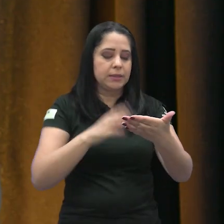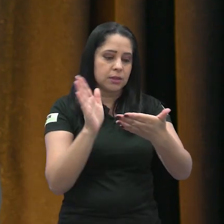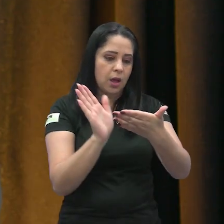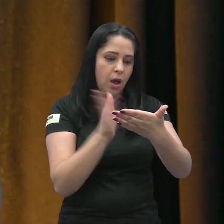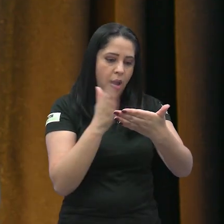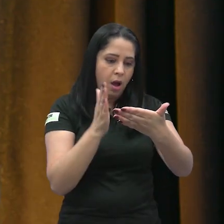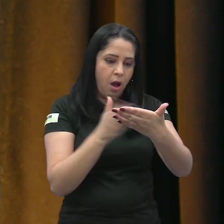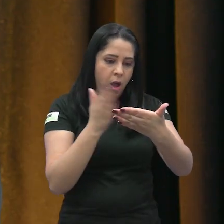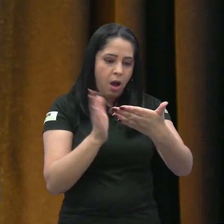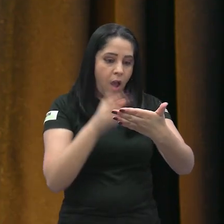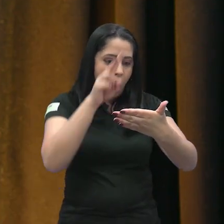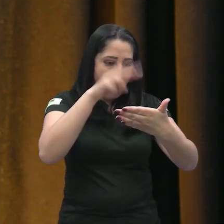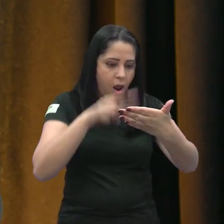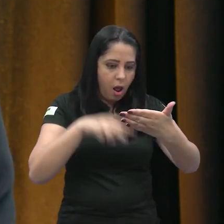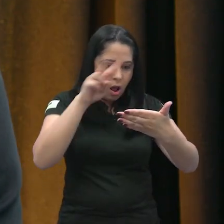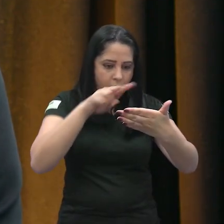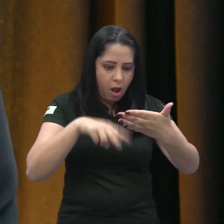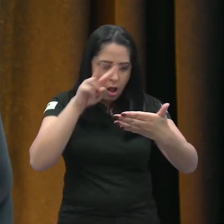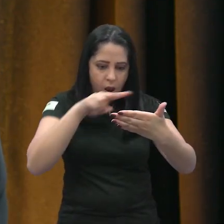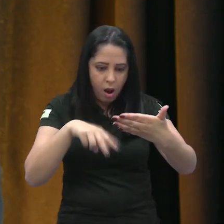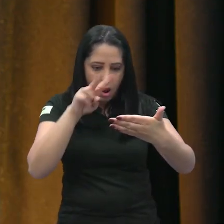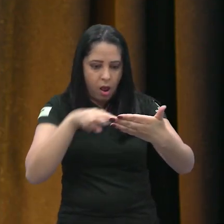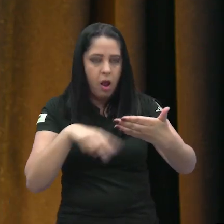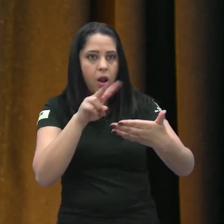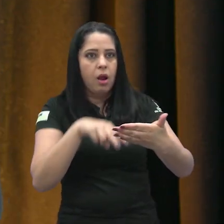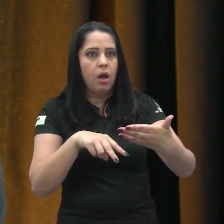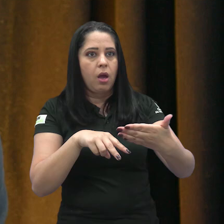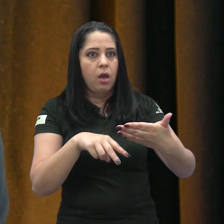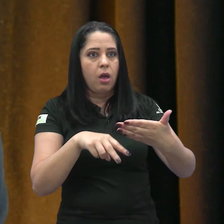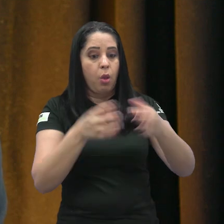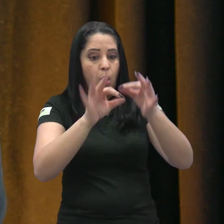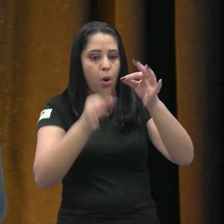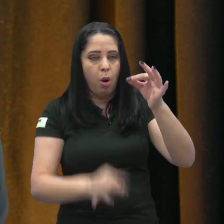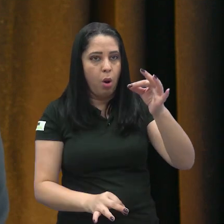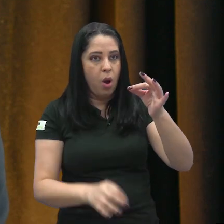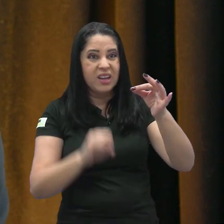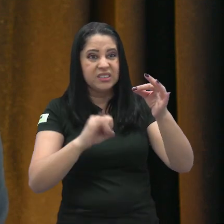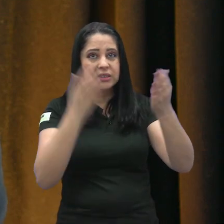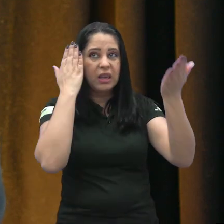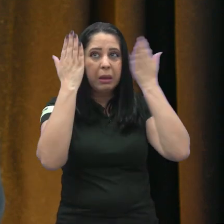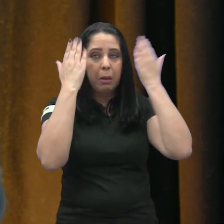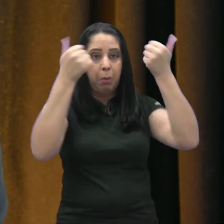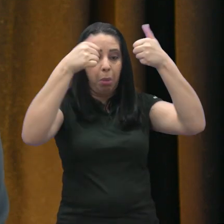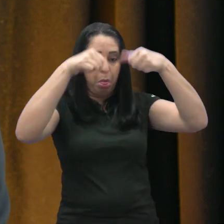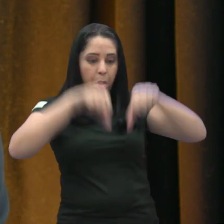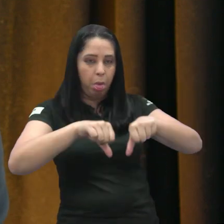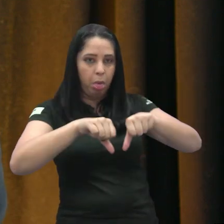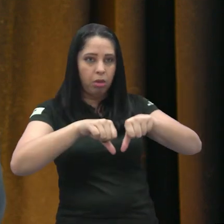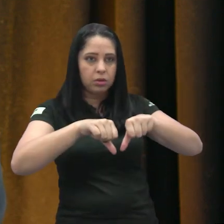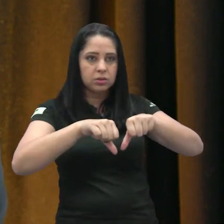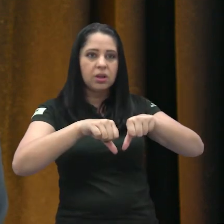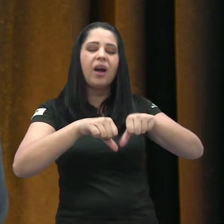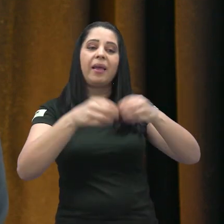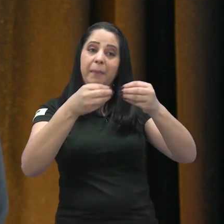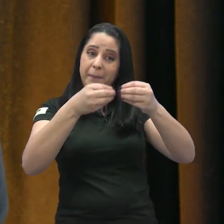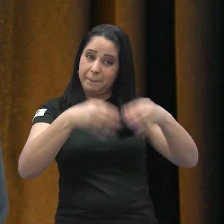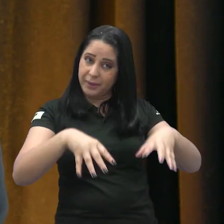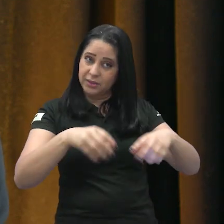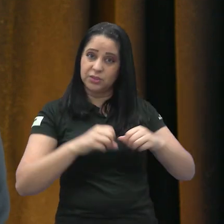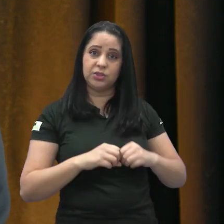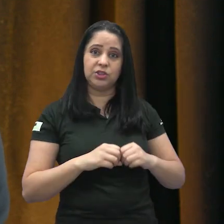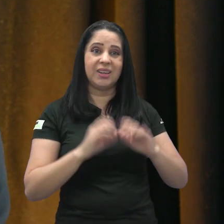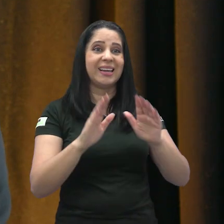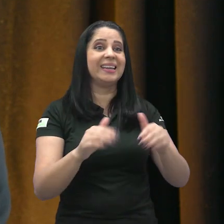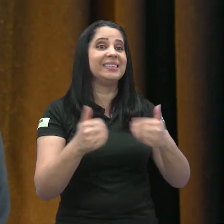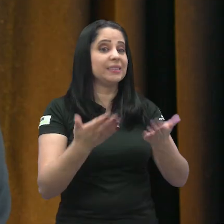precisa analisar. E você tem que dar a decisão. Se você está mal psicologicamente, mal fisicamente, isso tudo interfere. Então,